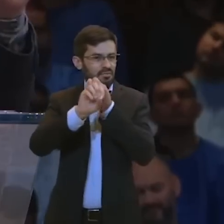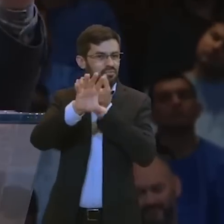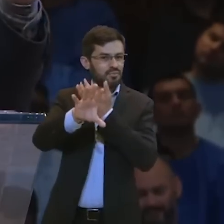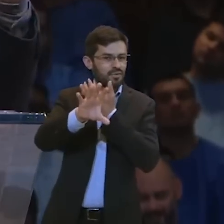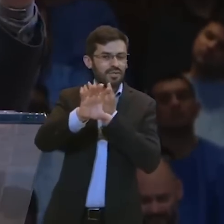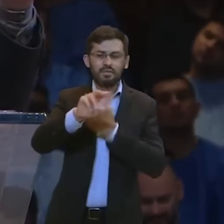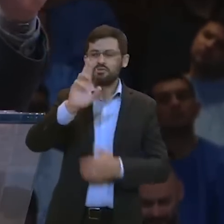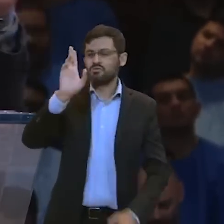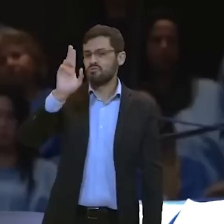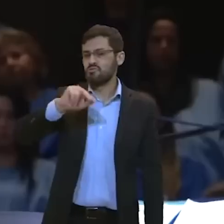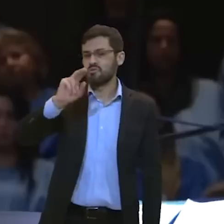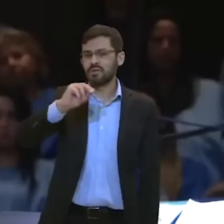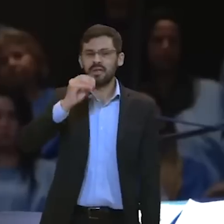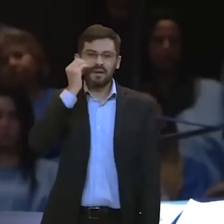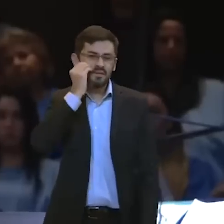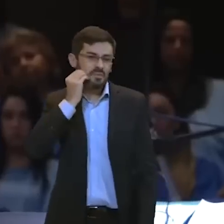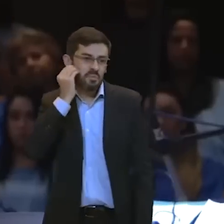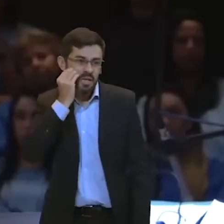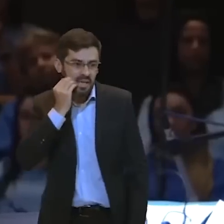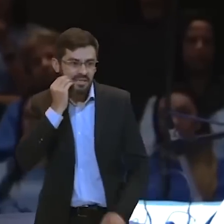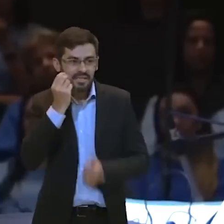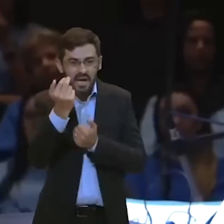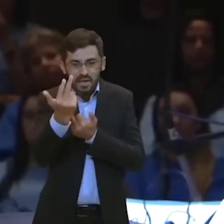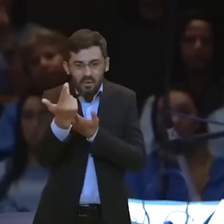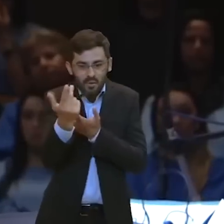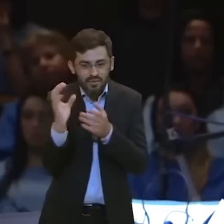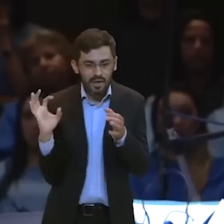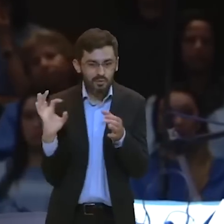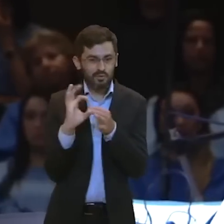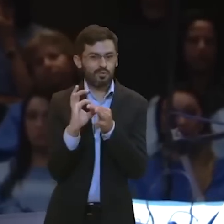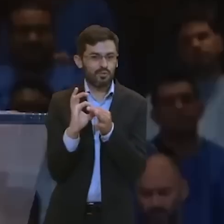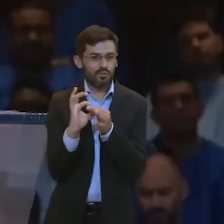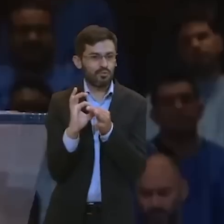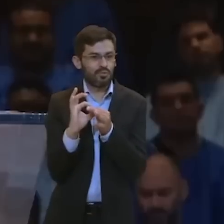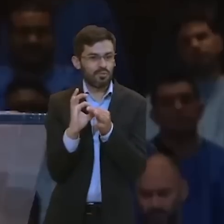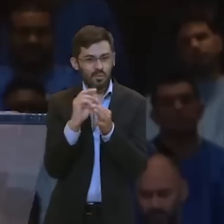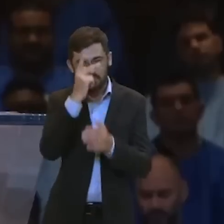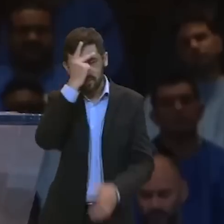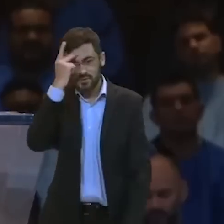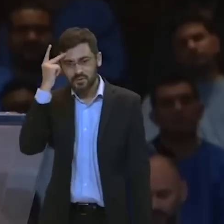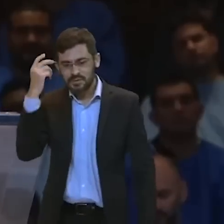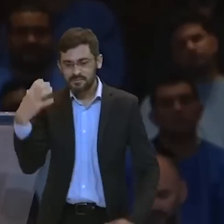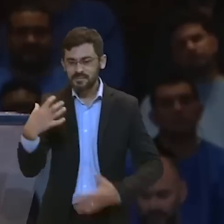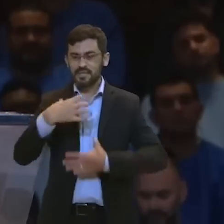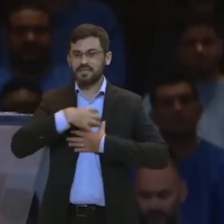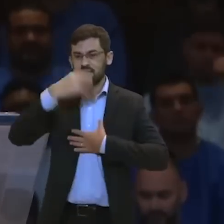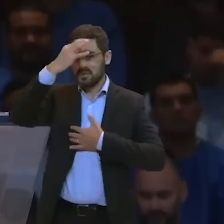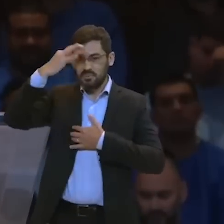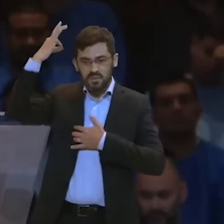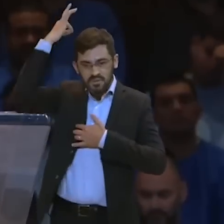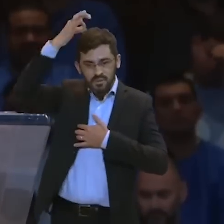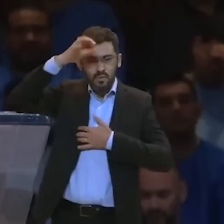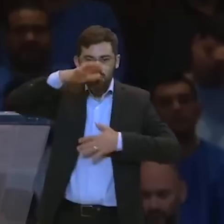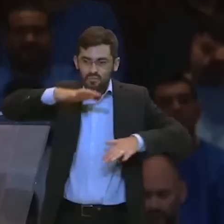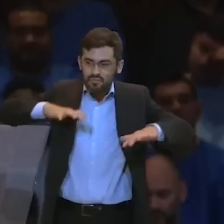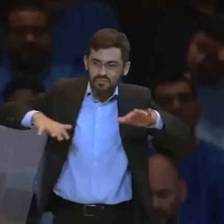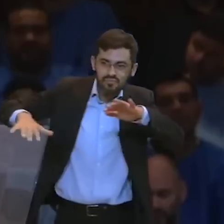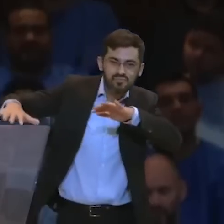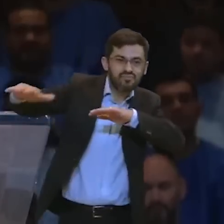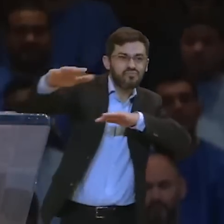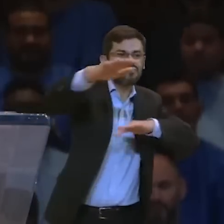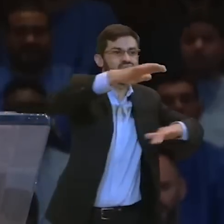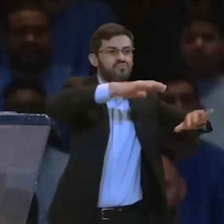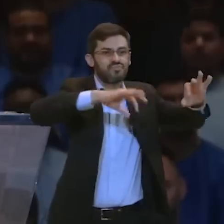vão nos dar o sabor de estar no templo do Senhor e sentir o Espírito Santo se movimentando